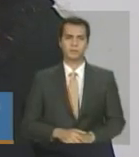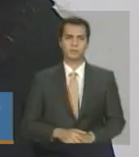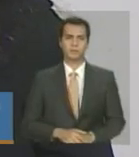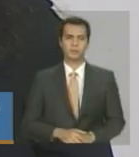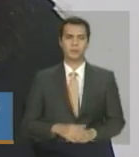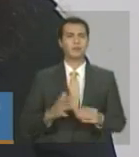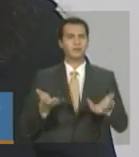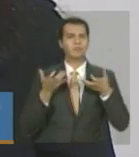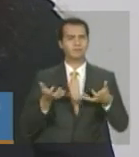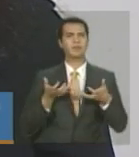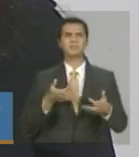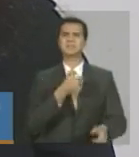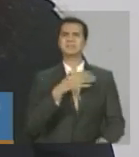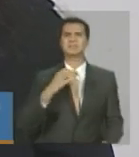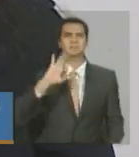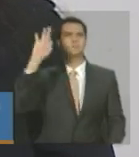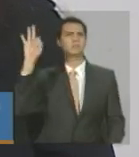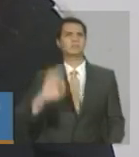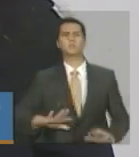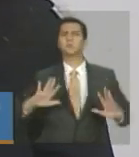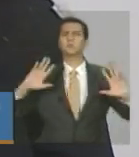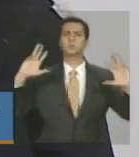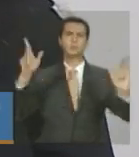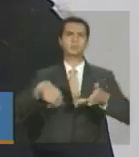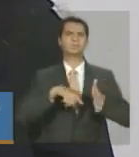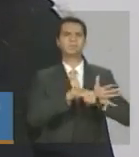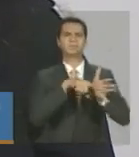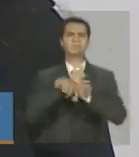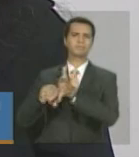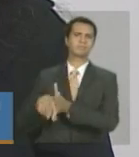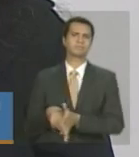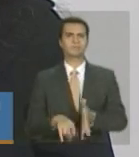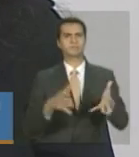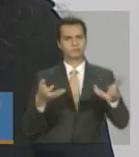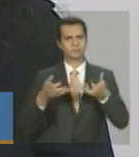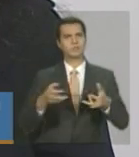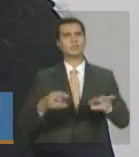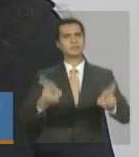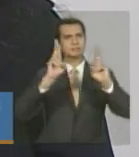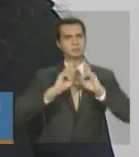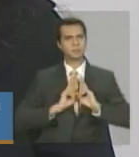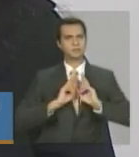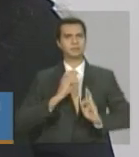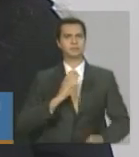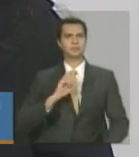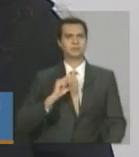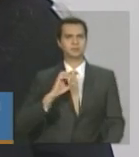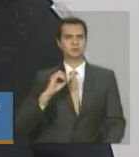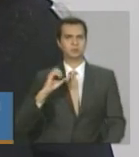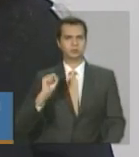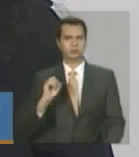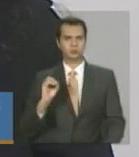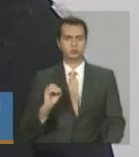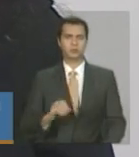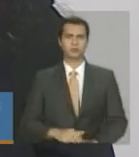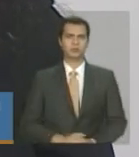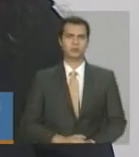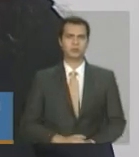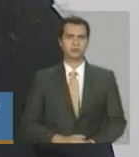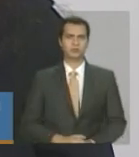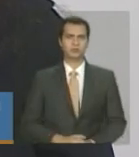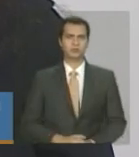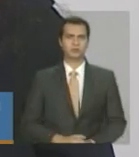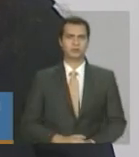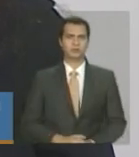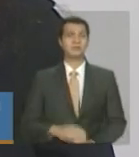buscar atingir 100% dos órgãos gestores municipais e dos conselhos municipais e estaduais da assistência social. E o